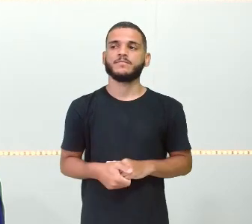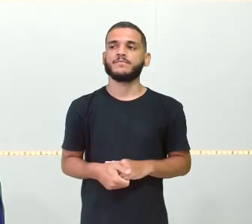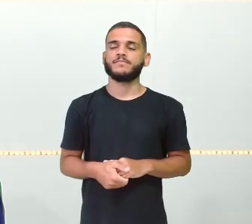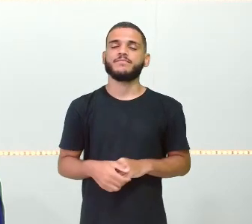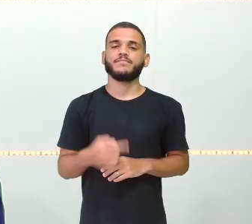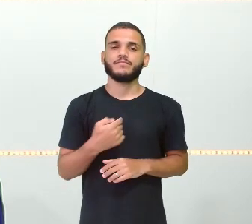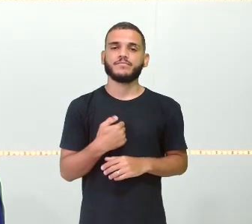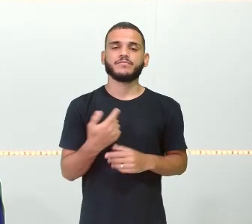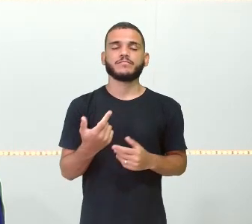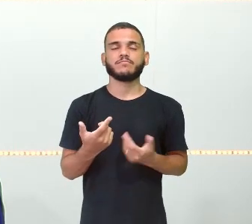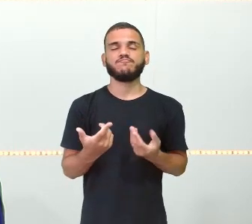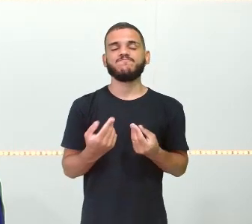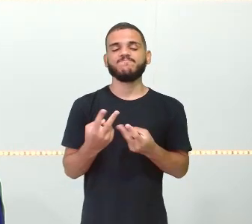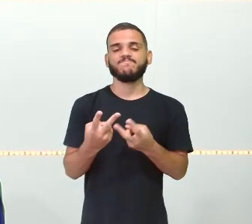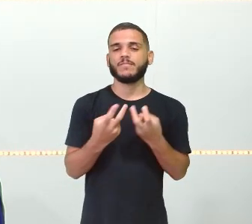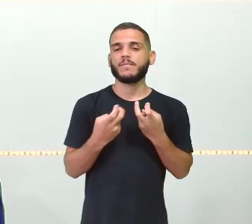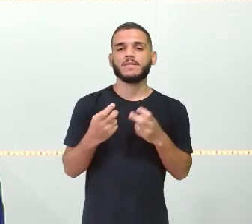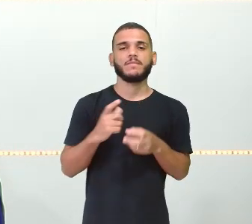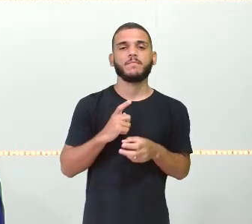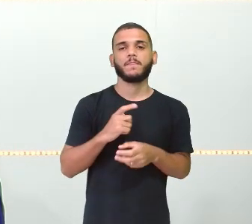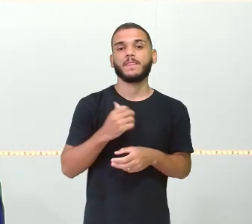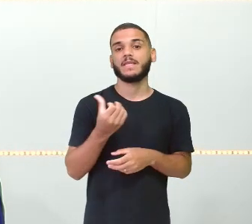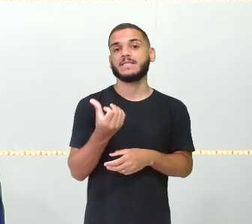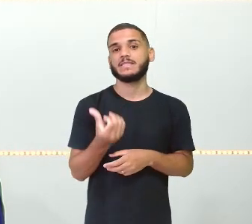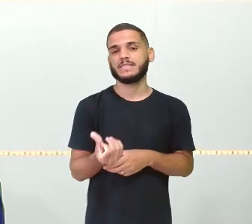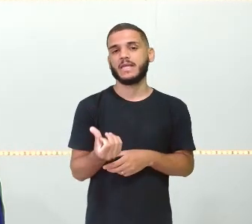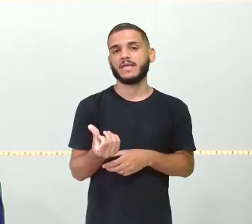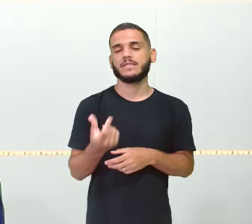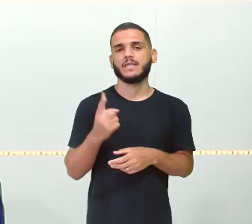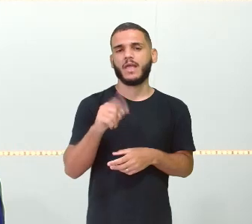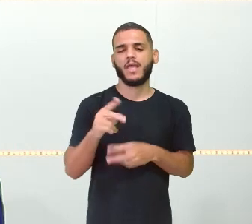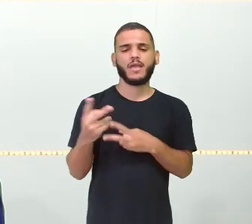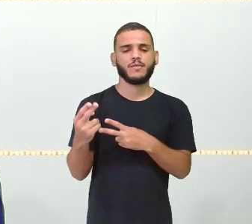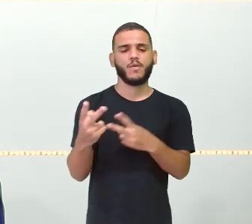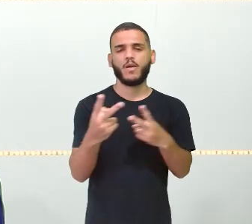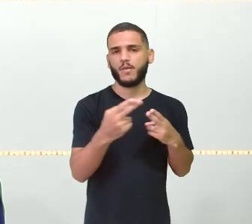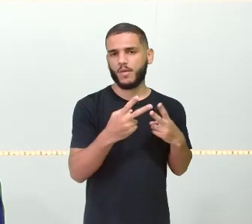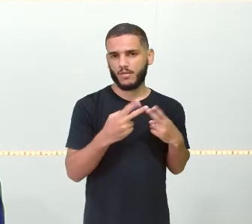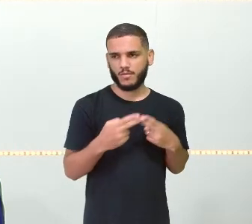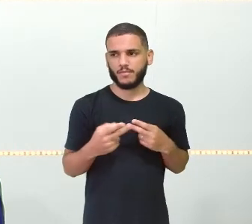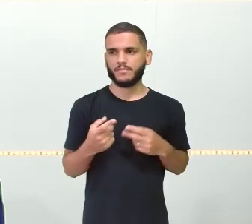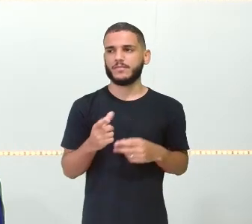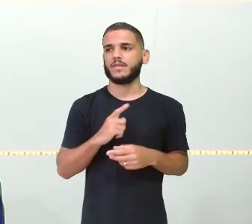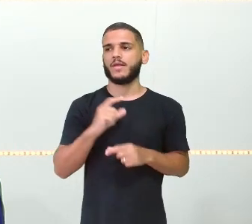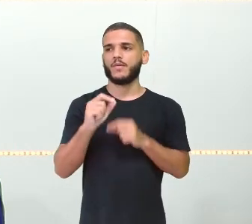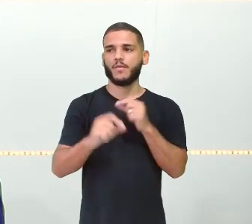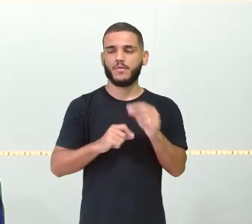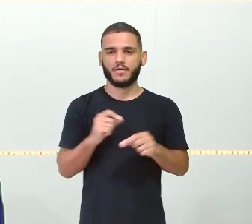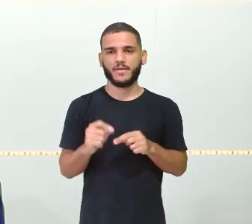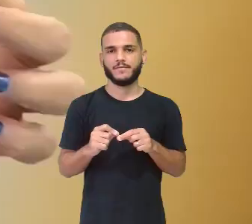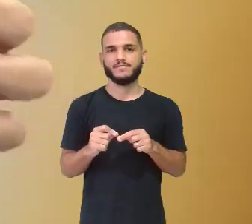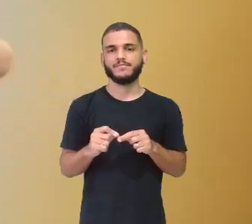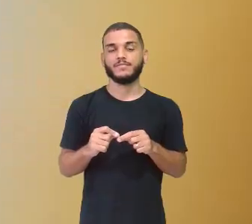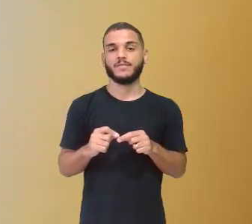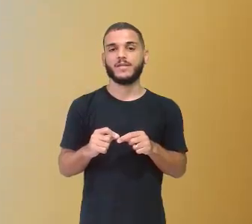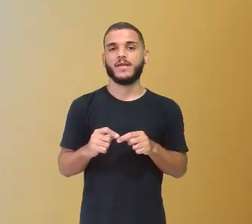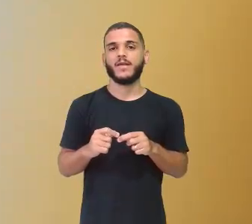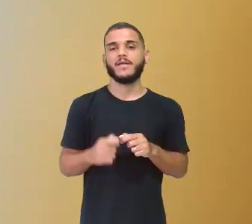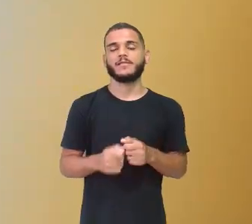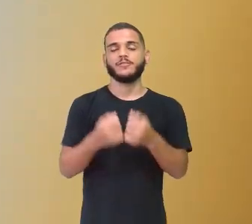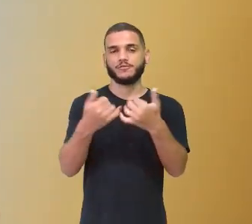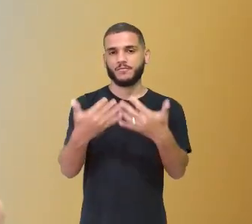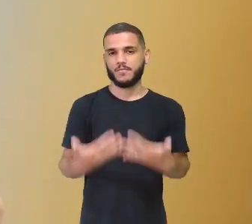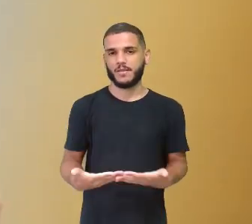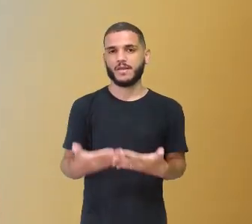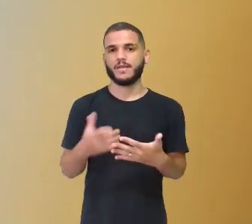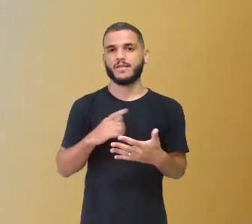que ele tem 6 faces e todas elas são iguais, eu tenho exatamente aqui, ó, a planificação do cubo. E